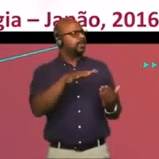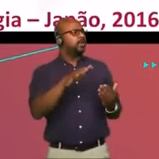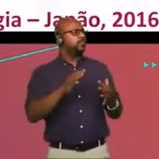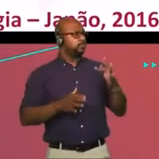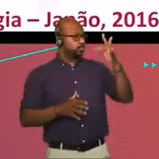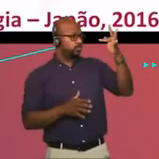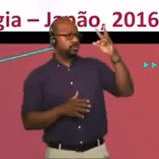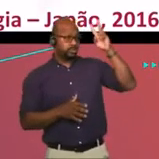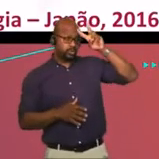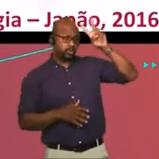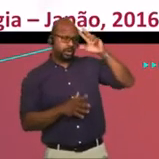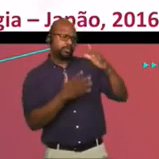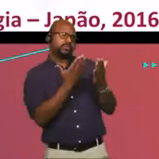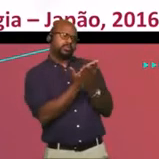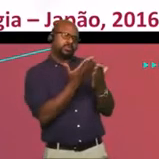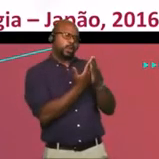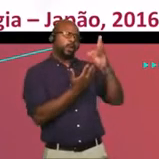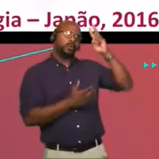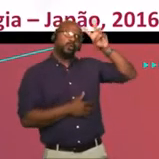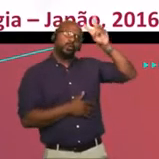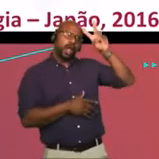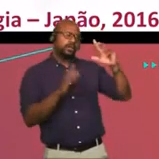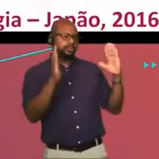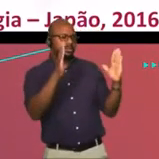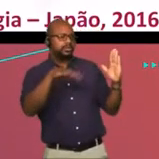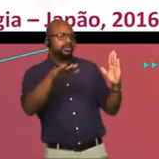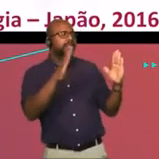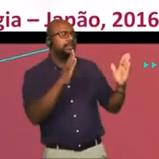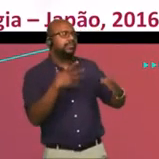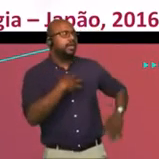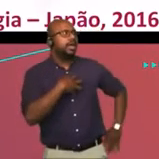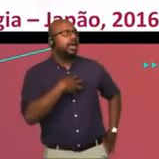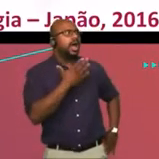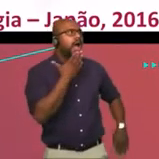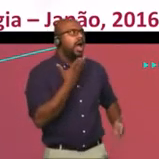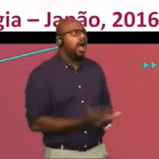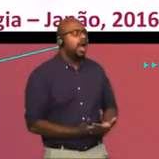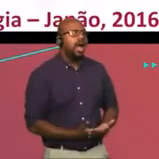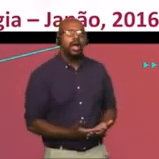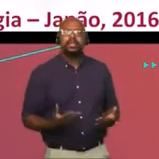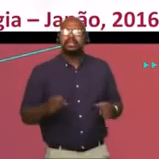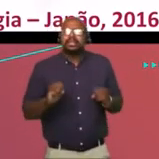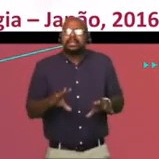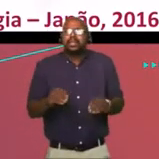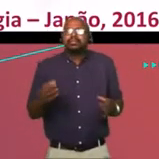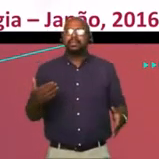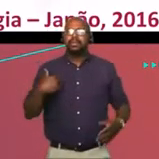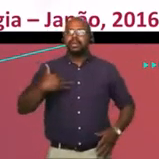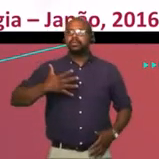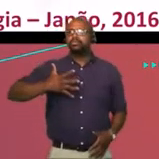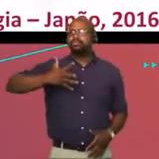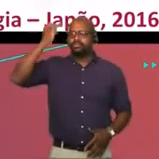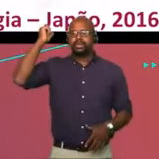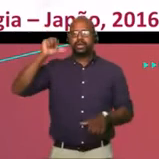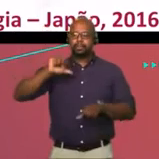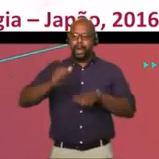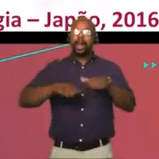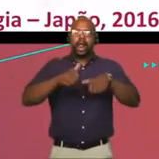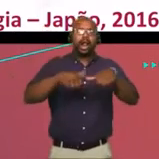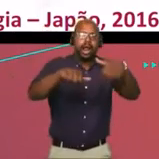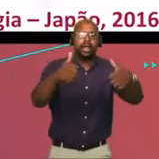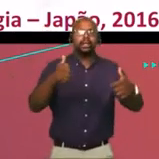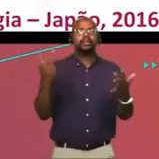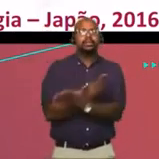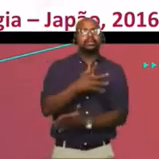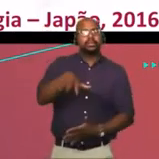historiadores os escutarem o estudarem a nossa época eu vou ficar impressionado viu como uma cidade de correr de modificações de